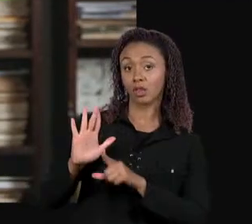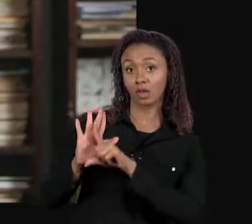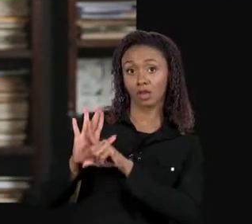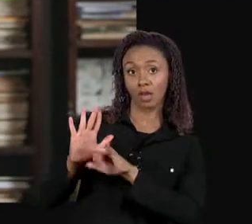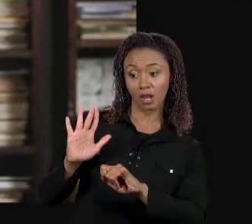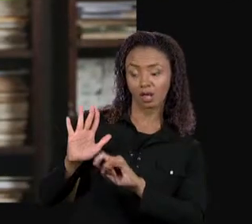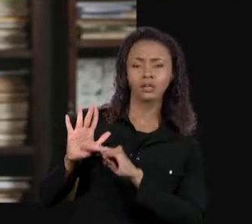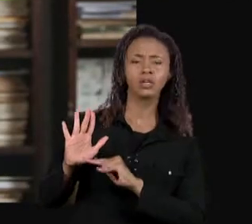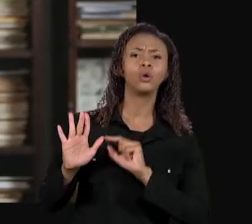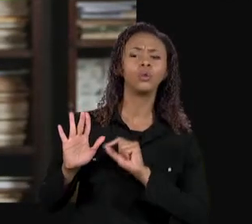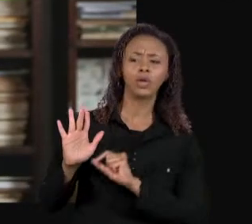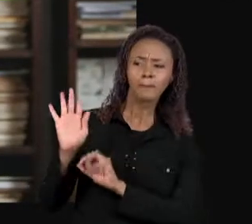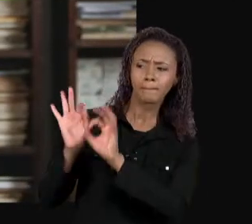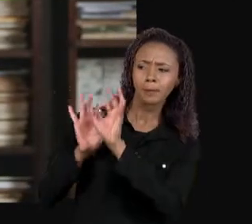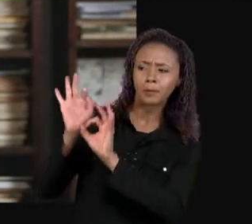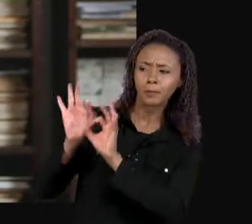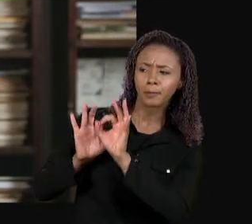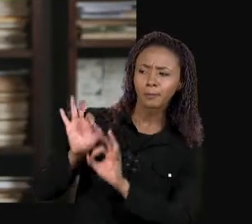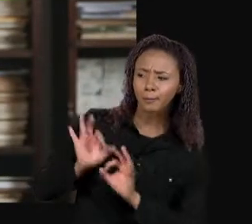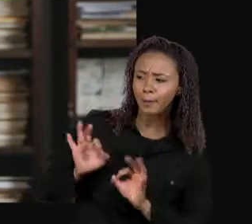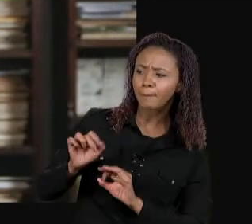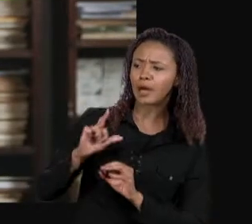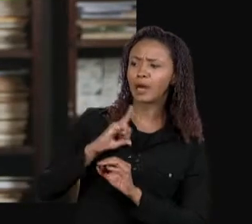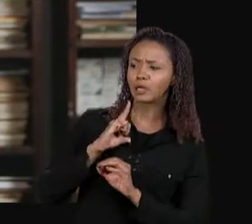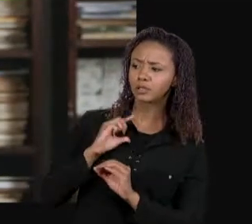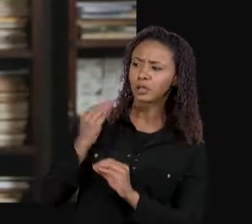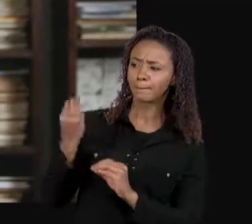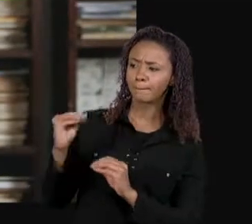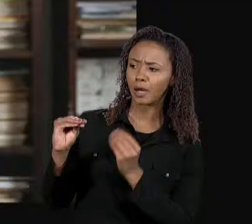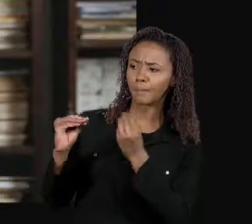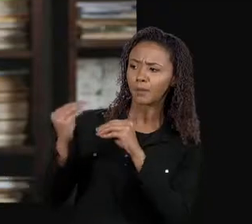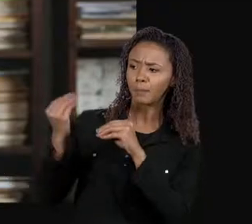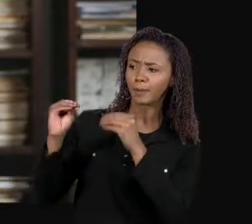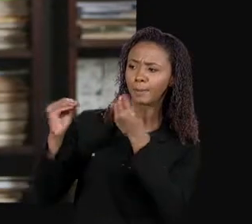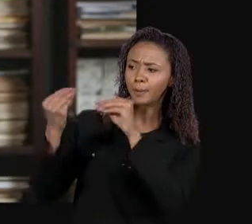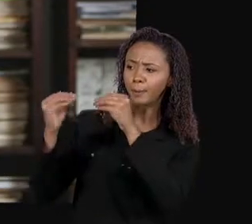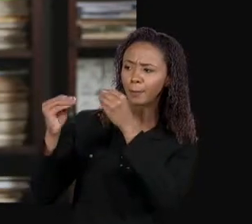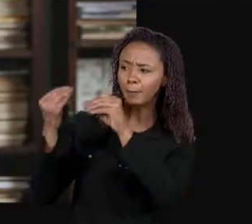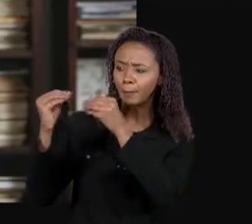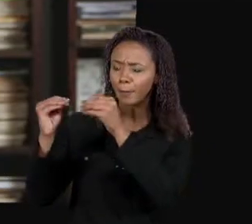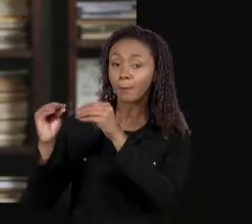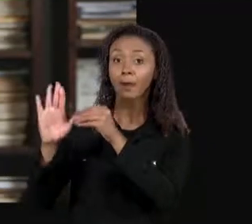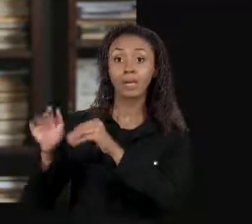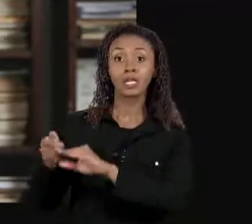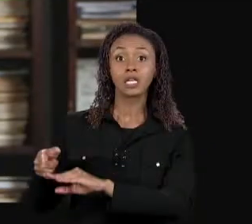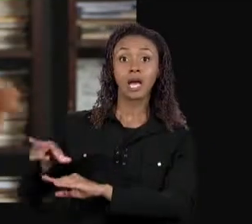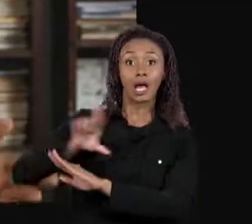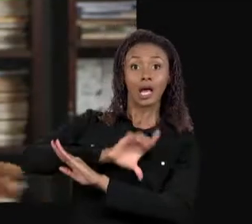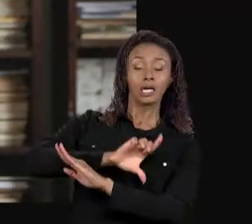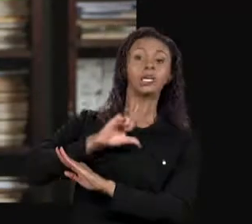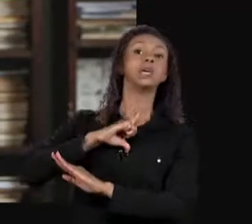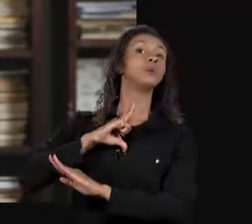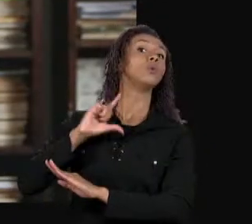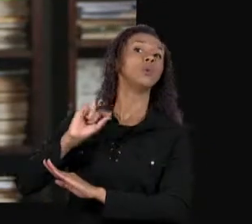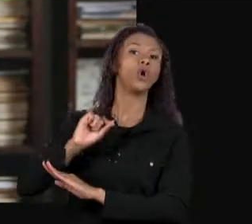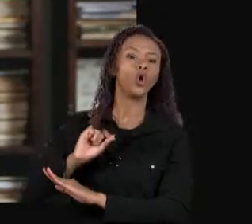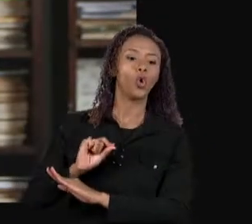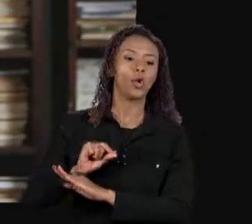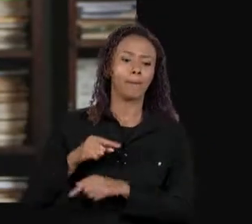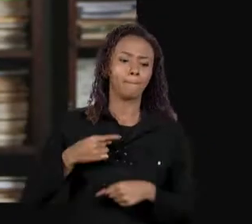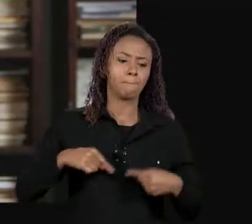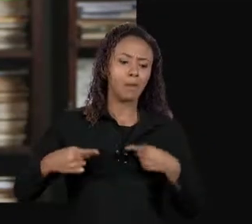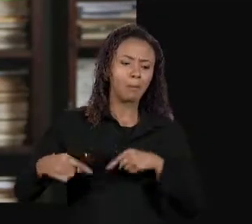processo de construção, né, como resultado, né, de uma construção